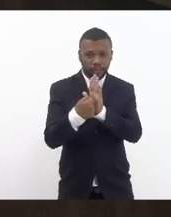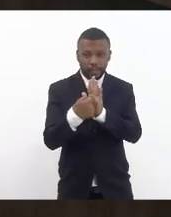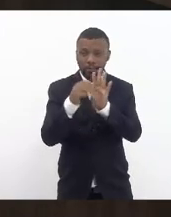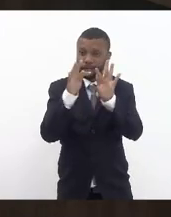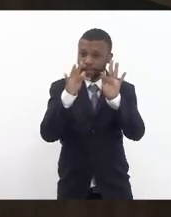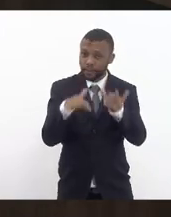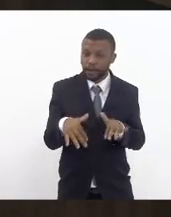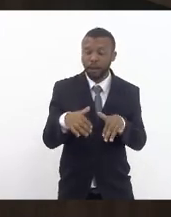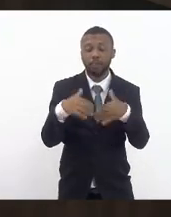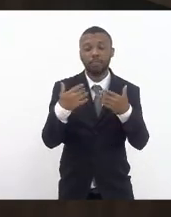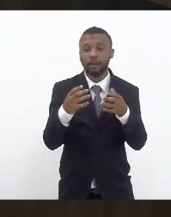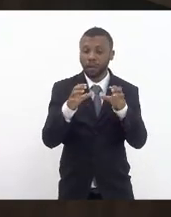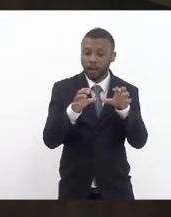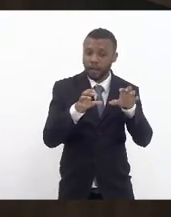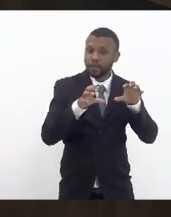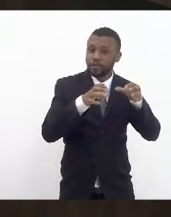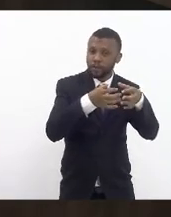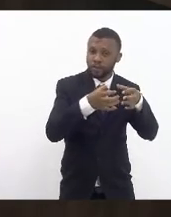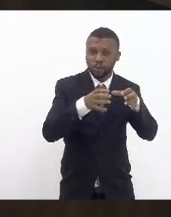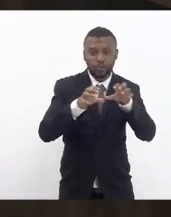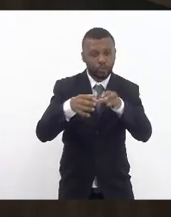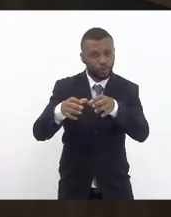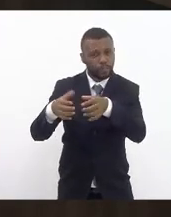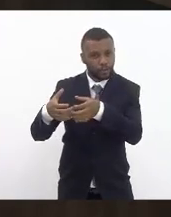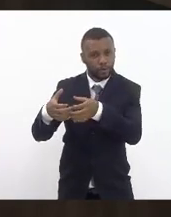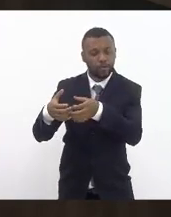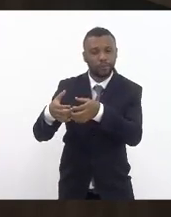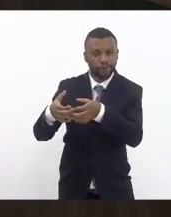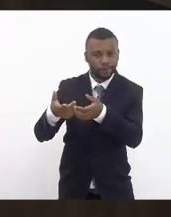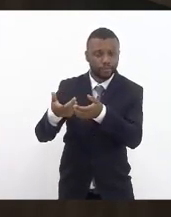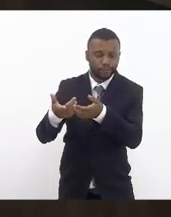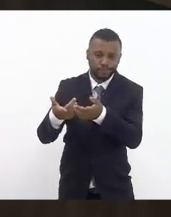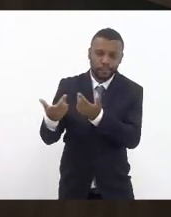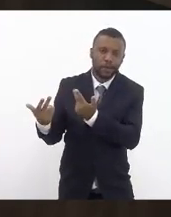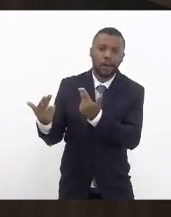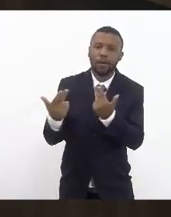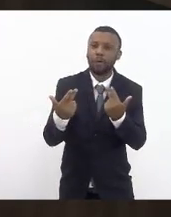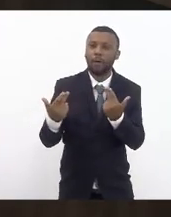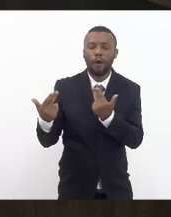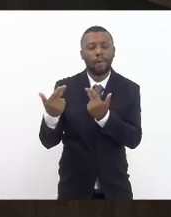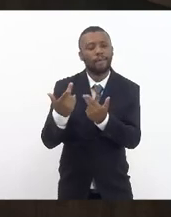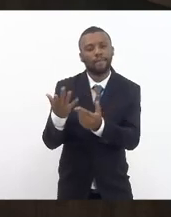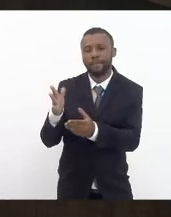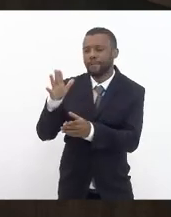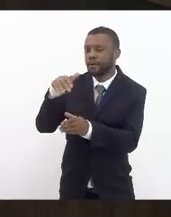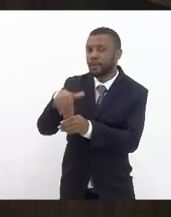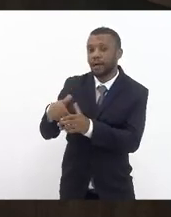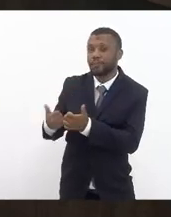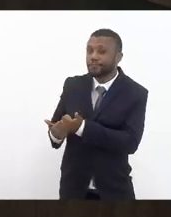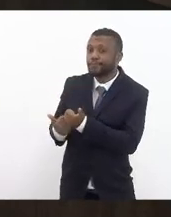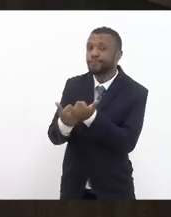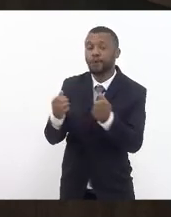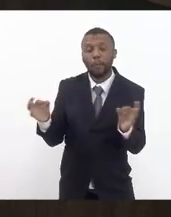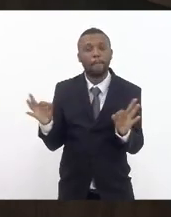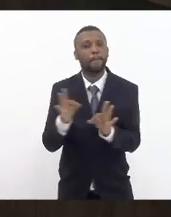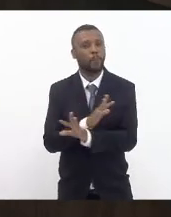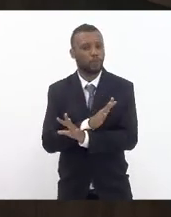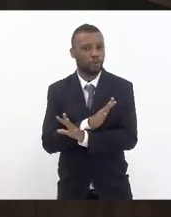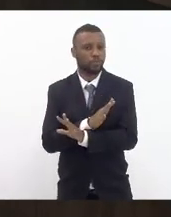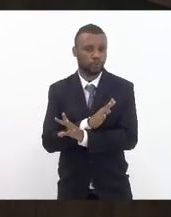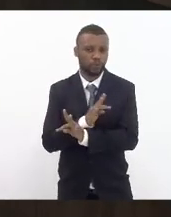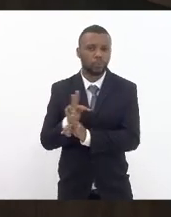e as comissões permanentes, todas sem exceção, votaram favorável. Assim posto, senhor